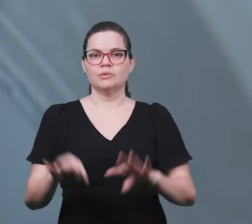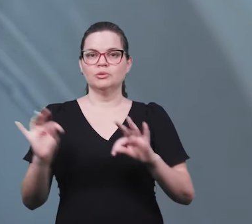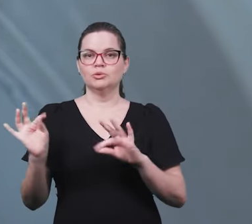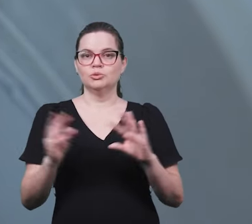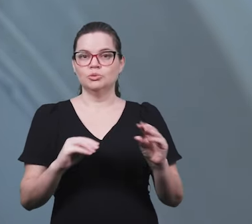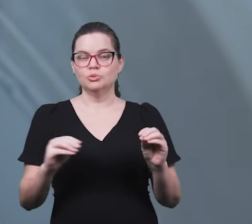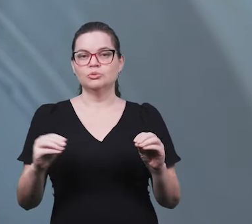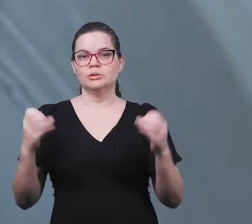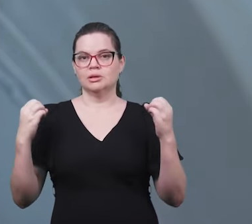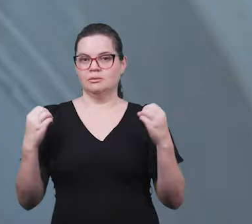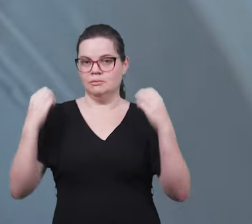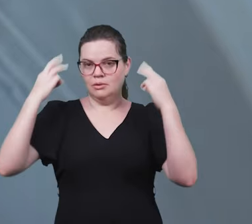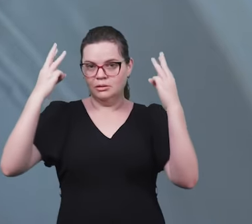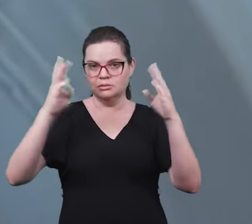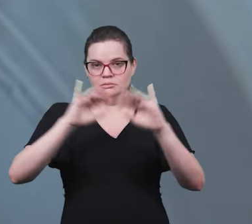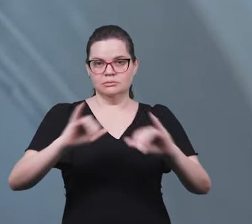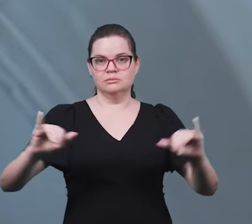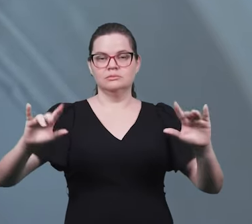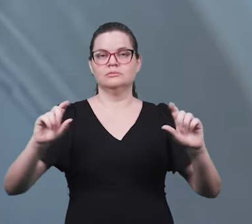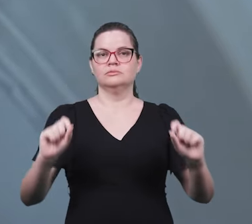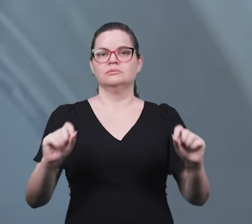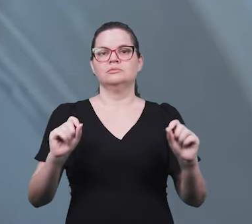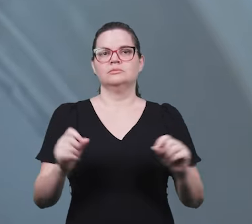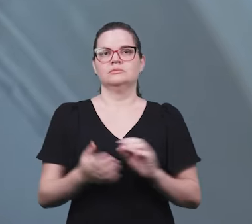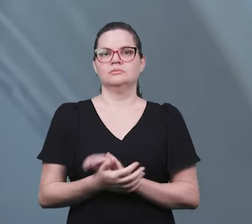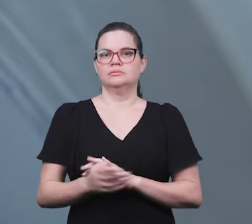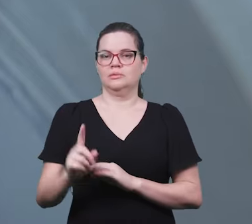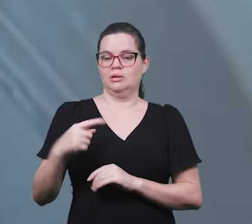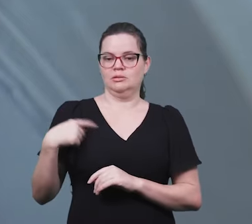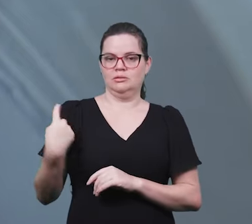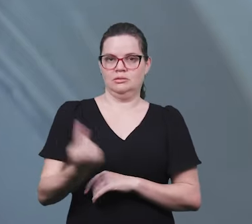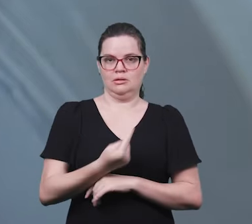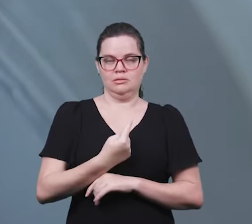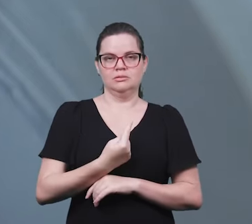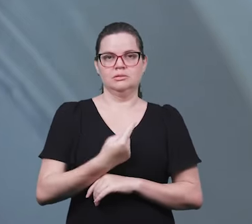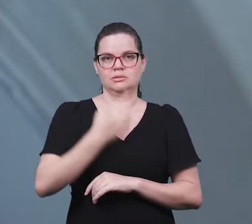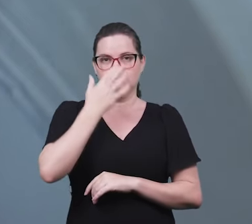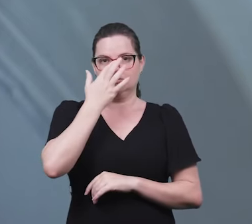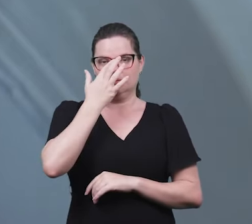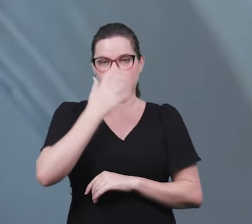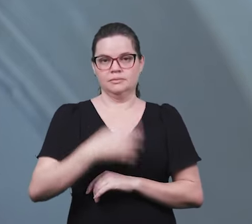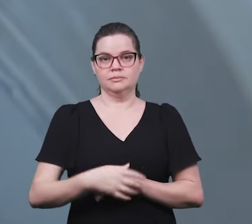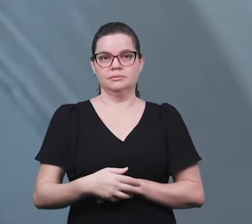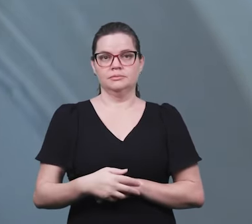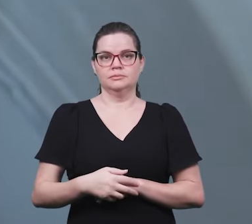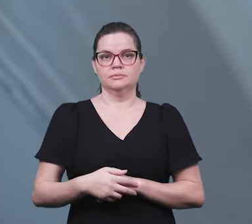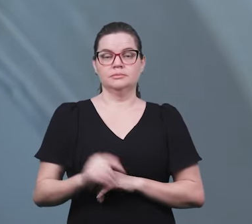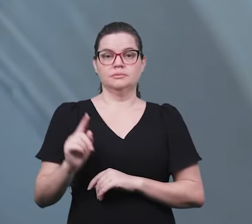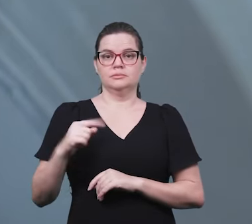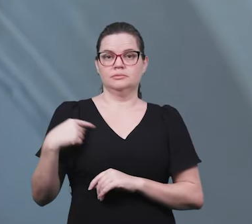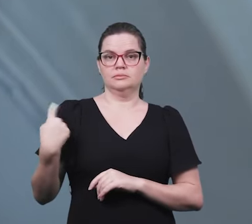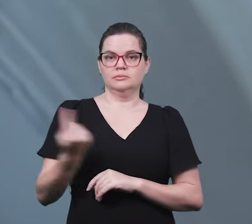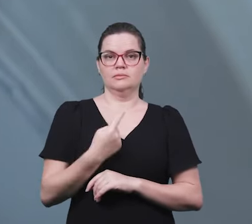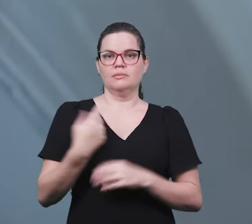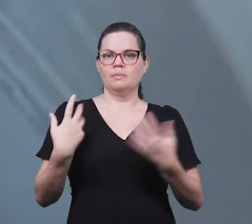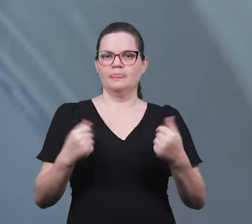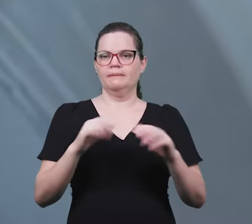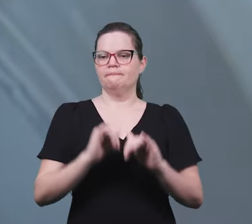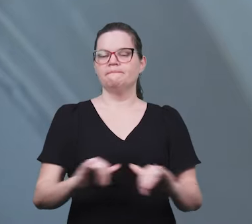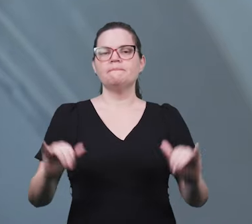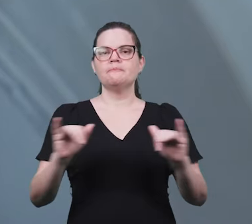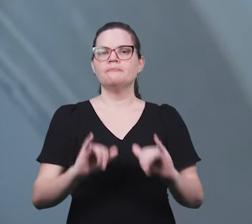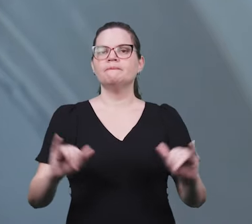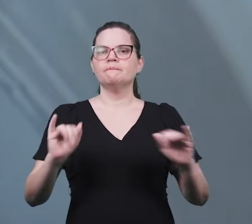é: nós, de forma individual, de forma igual, nós vamos anunciar ao povo